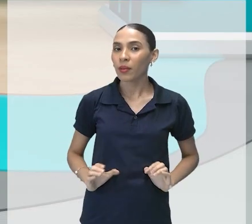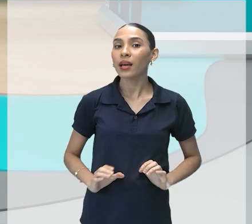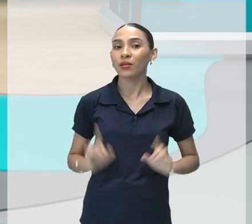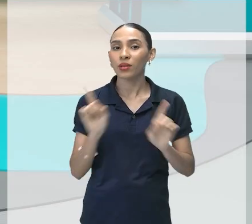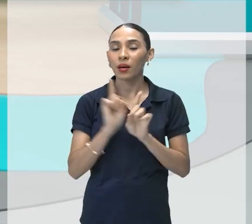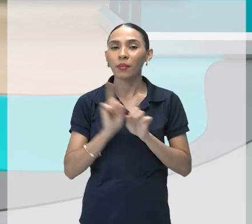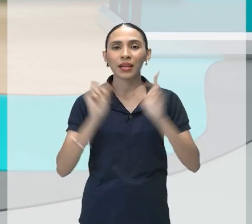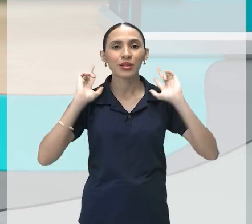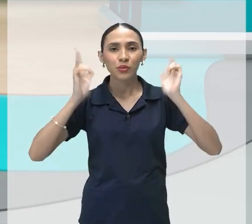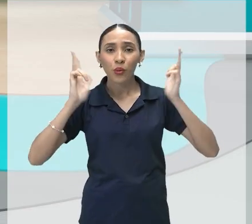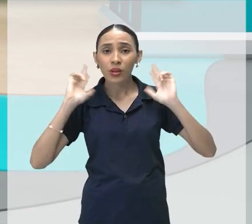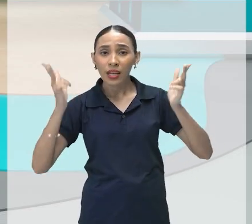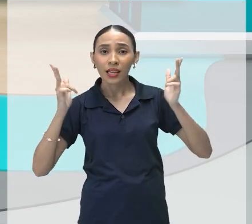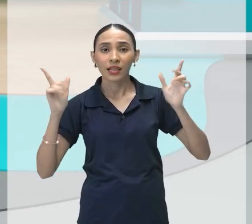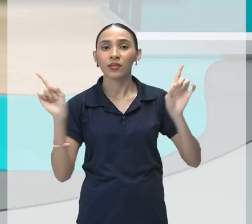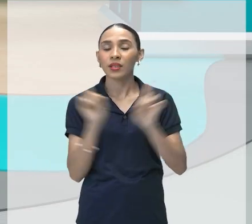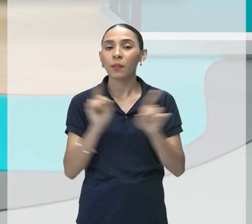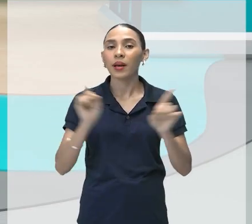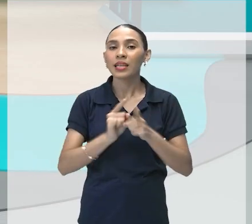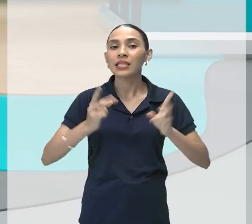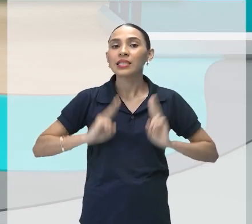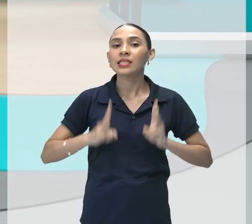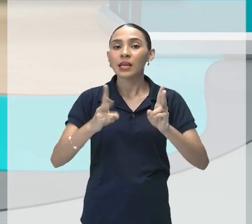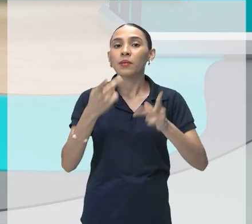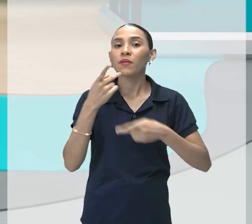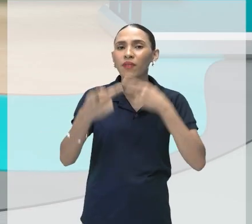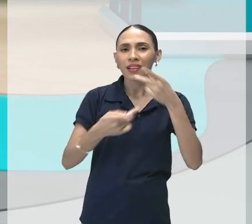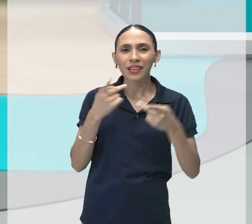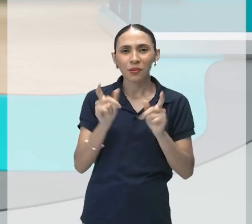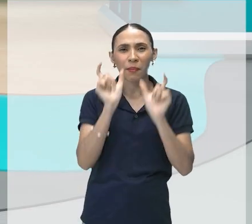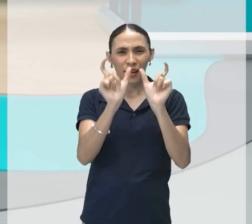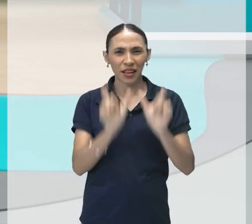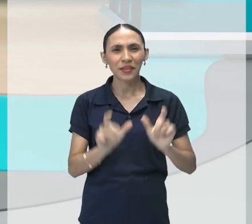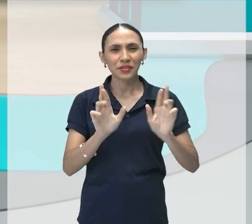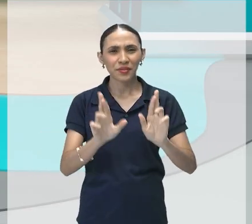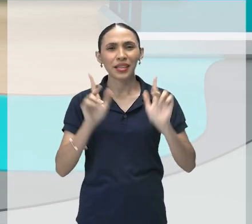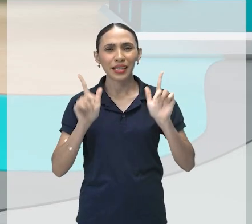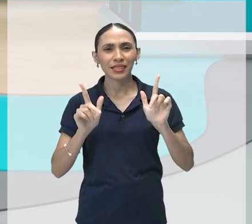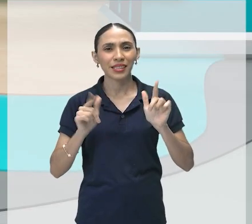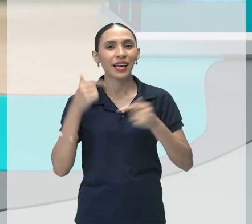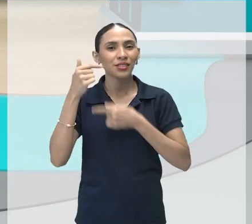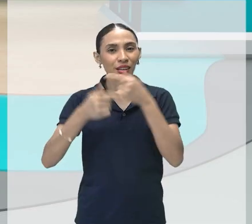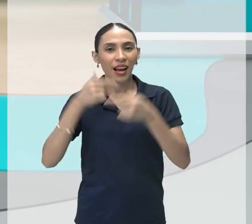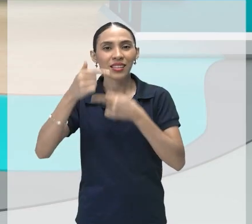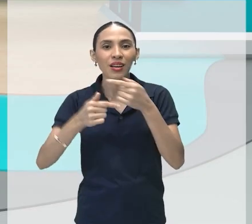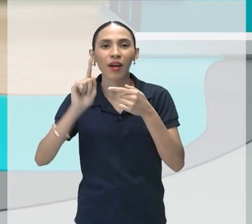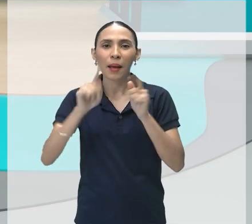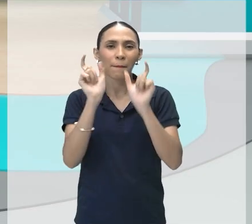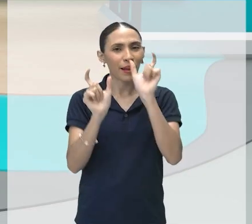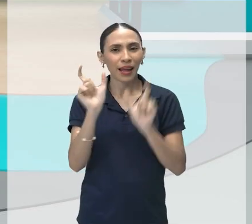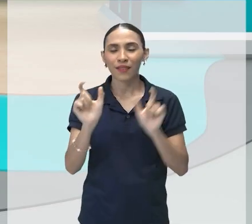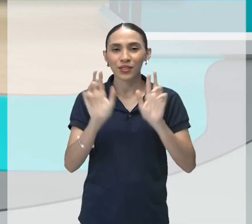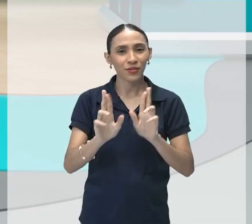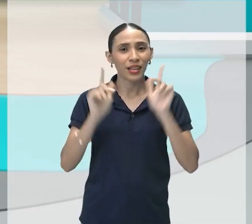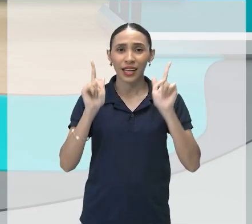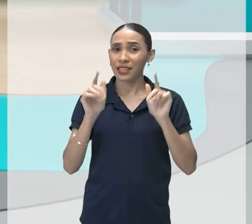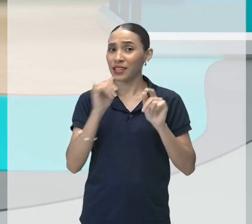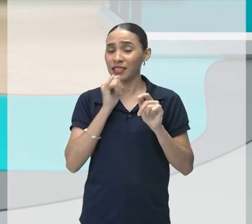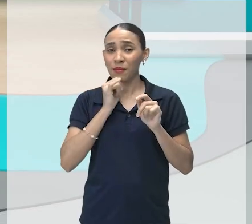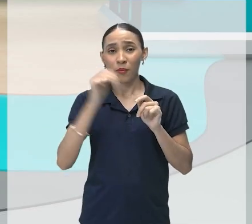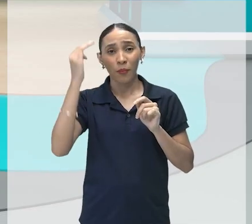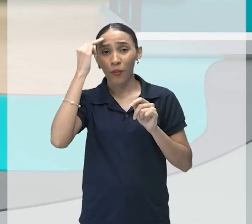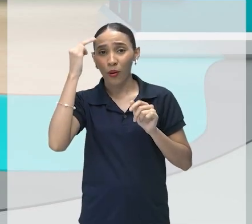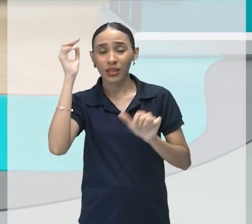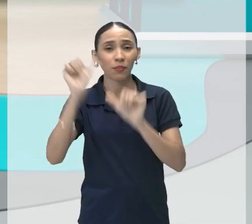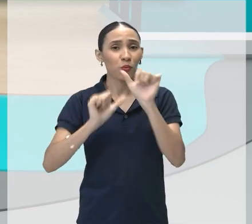dele é descontraído e eles estão sempre falando uma gíria. Então, cada geração são gírias diferentes, são modos